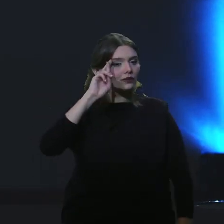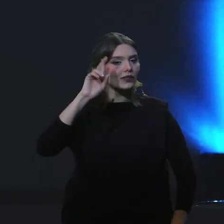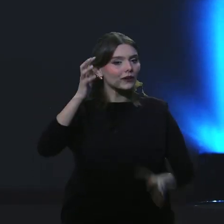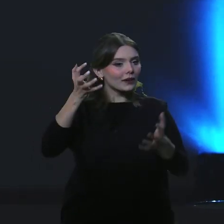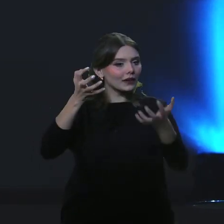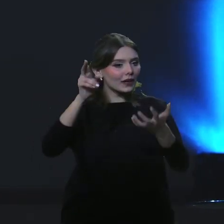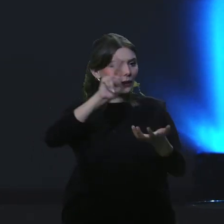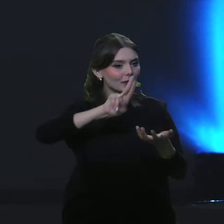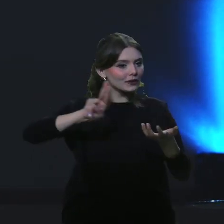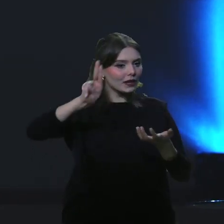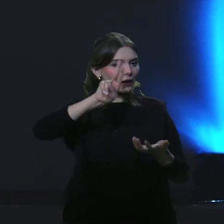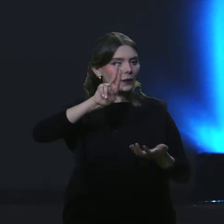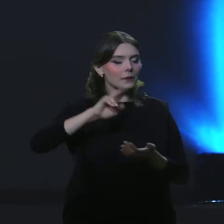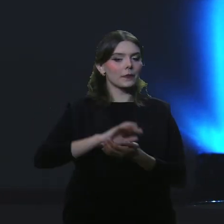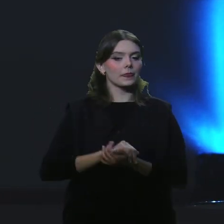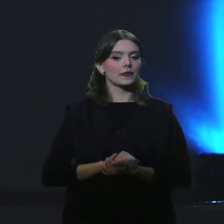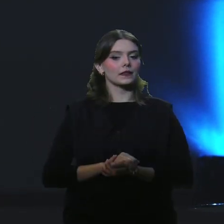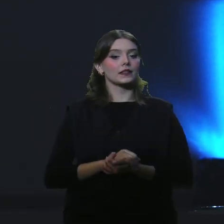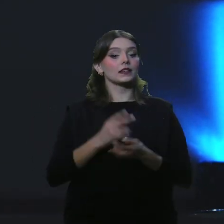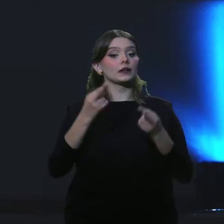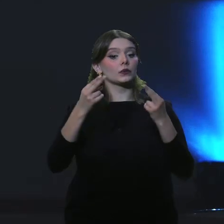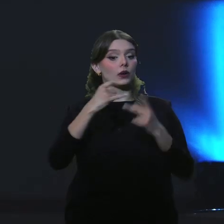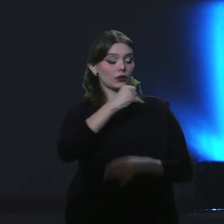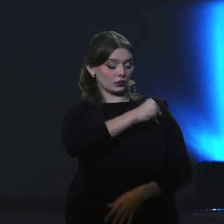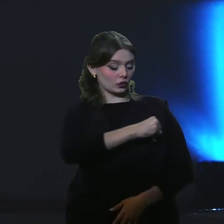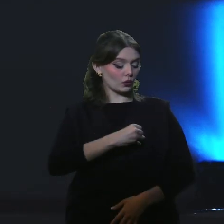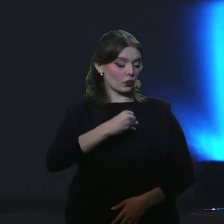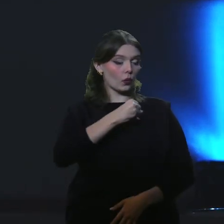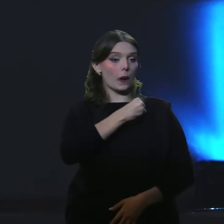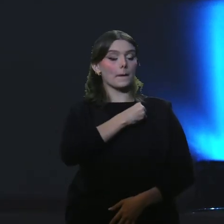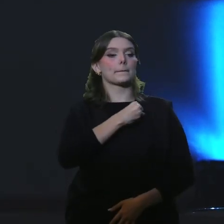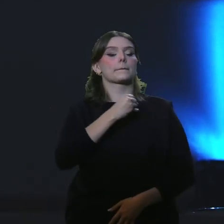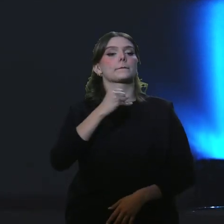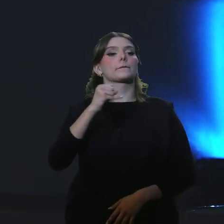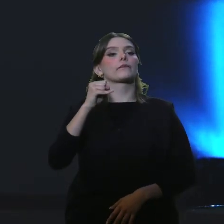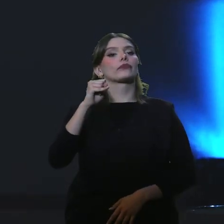Assim como João Batista tinha uma mensagem, você também tem.